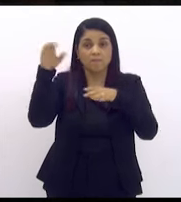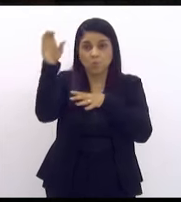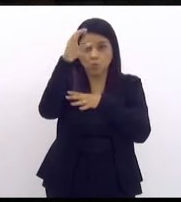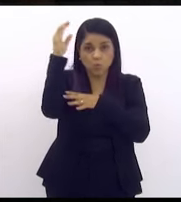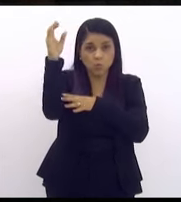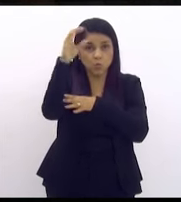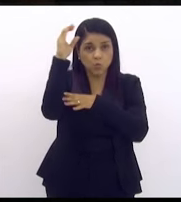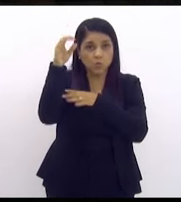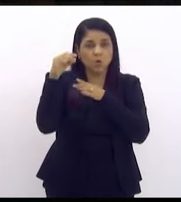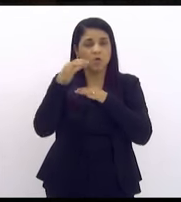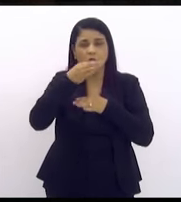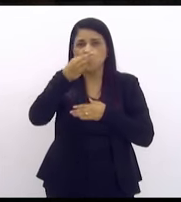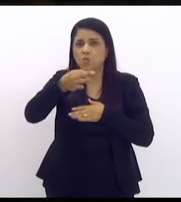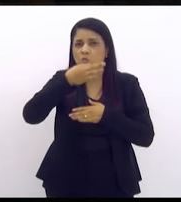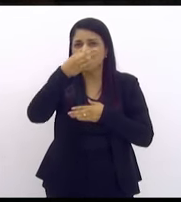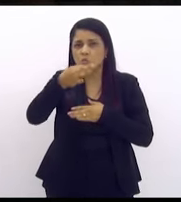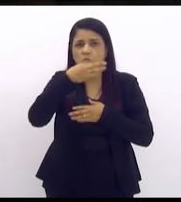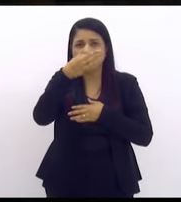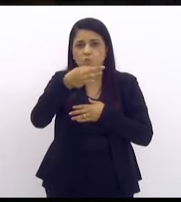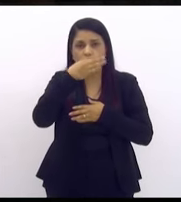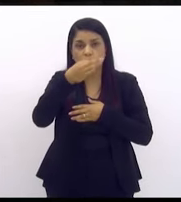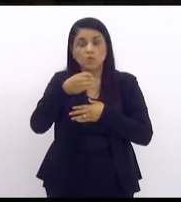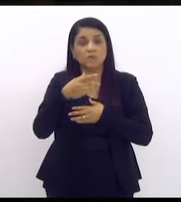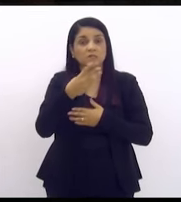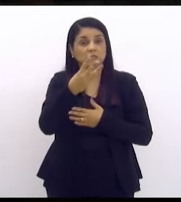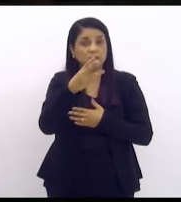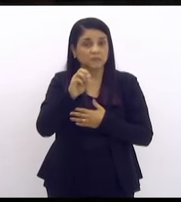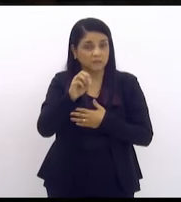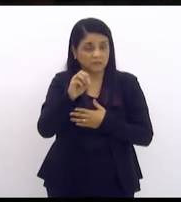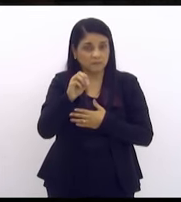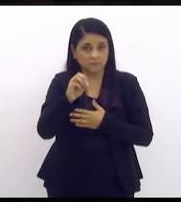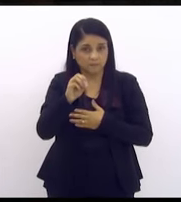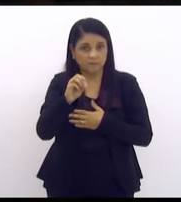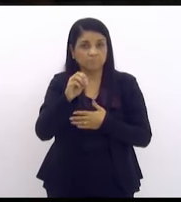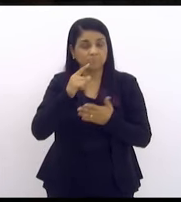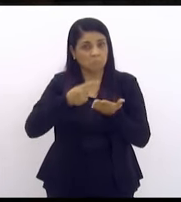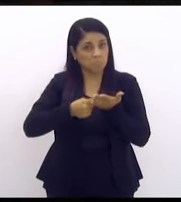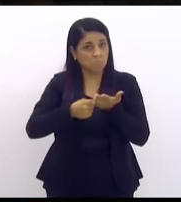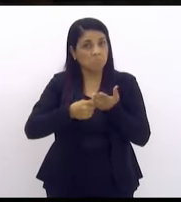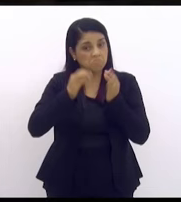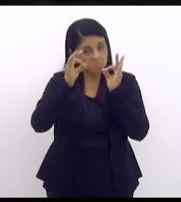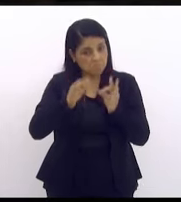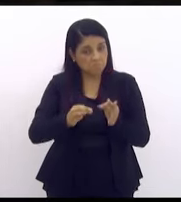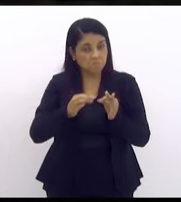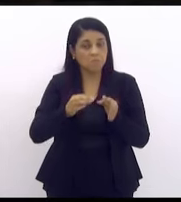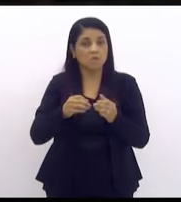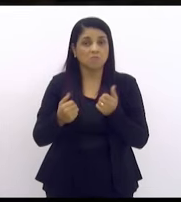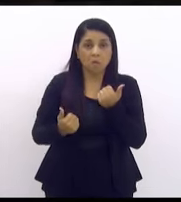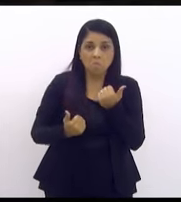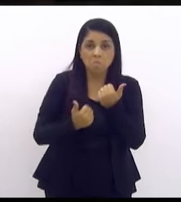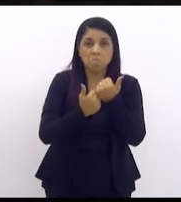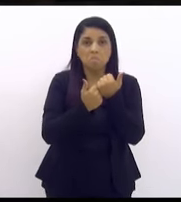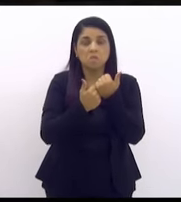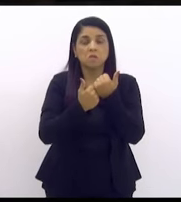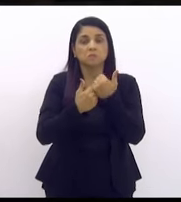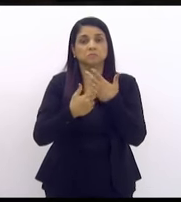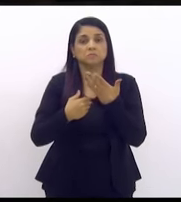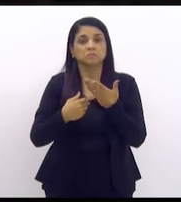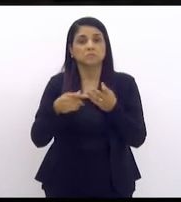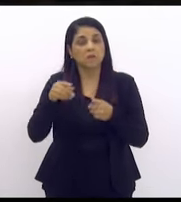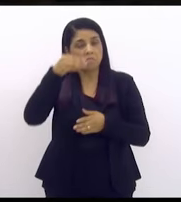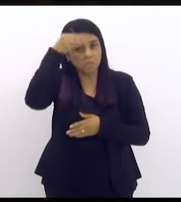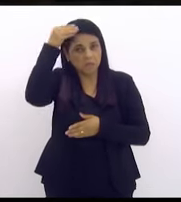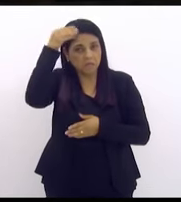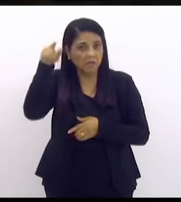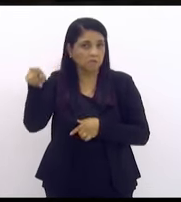verão. E essas 30 sirenes que foram prometidas, como sempre ao lado dos seus apoiadores, dos seus apadrinhados políticos em